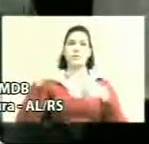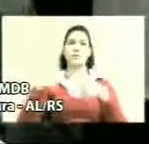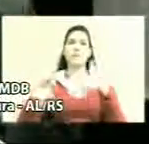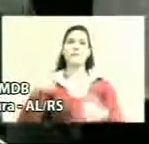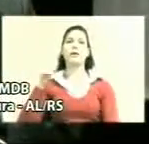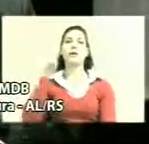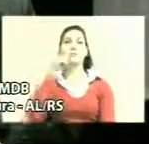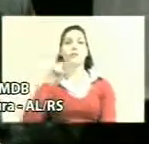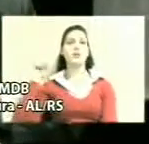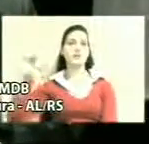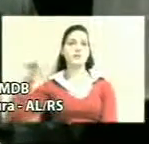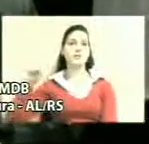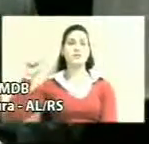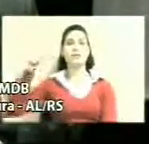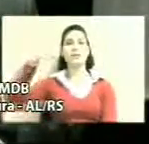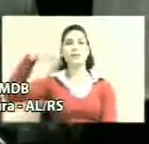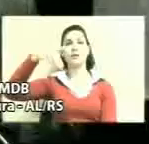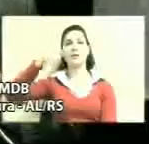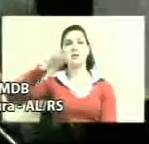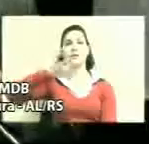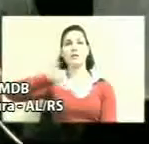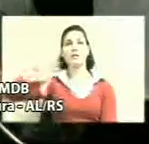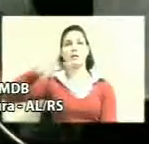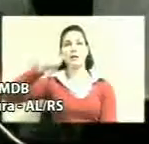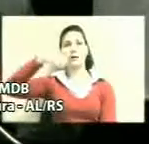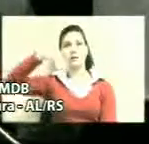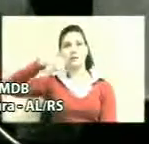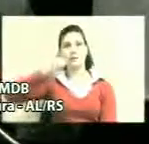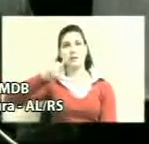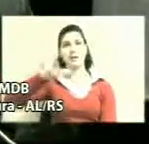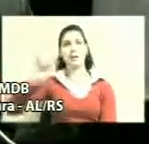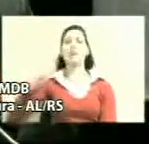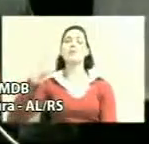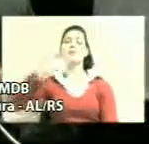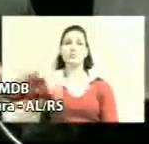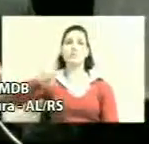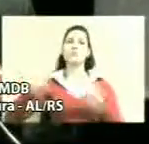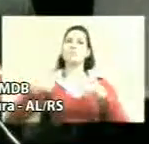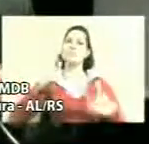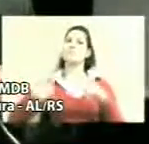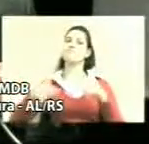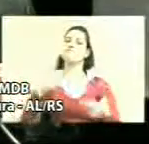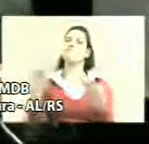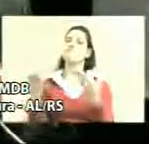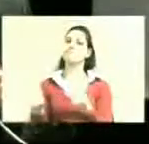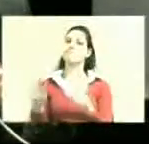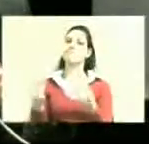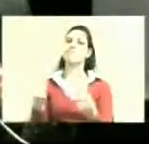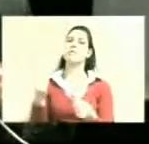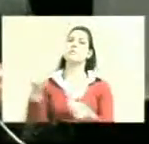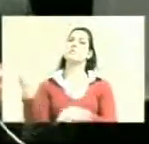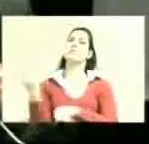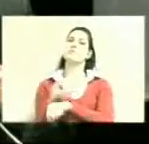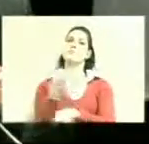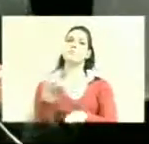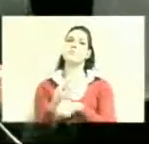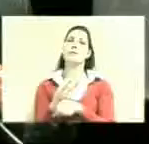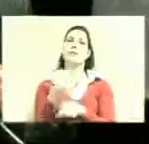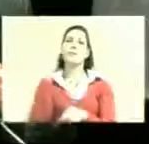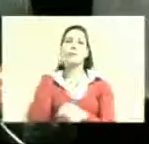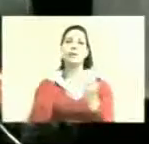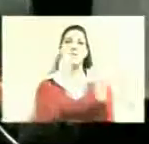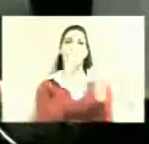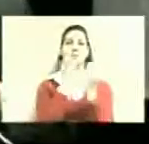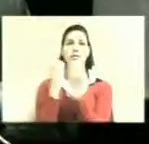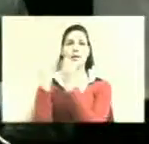Amélia. Nós temos trabalhado muito na busca de trazer o milho, por exemplo, do centro do país, do centro-oeste